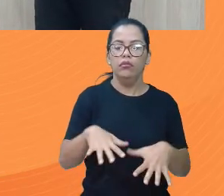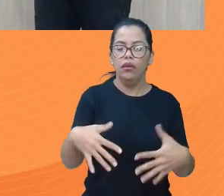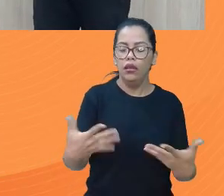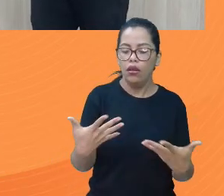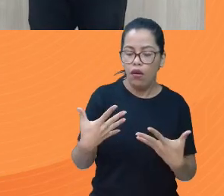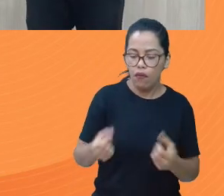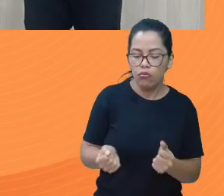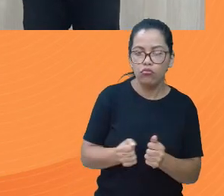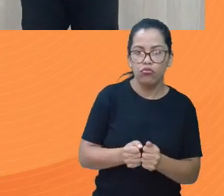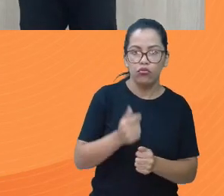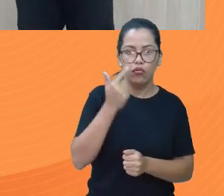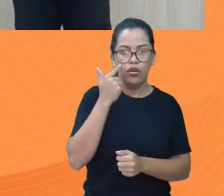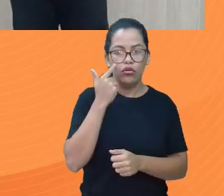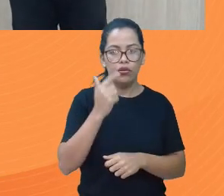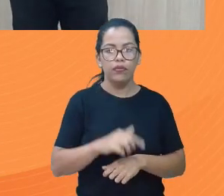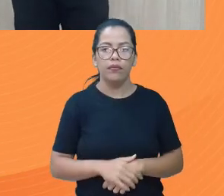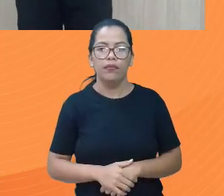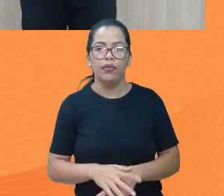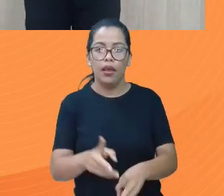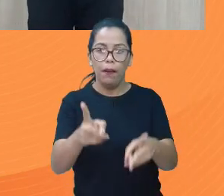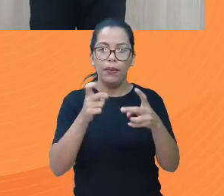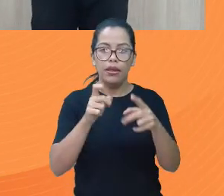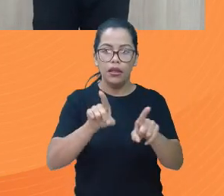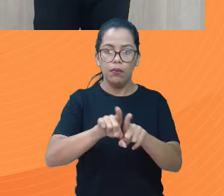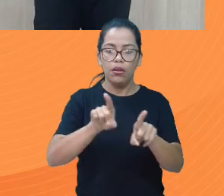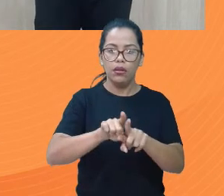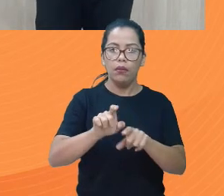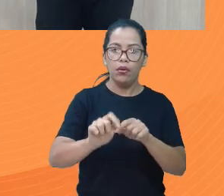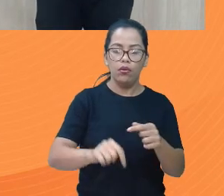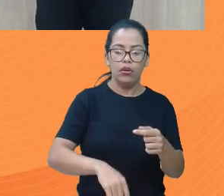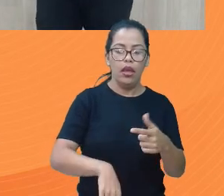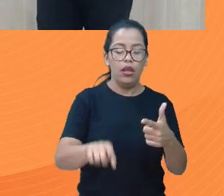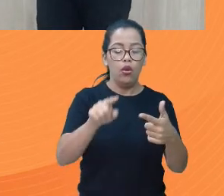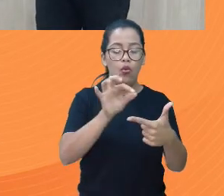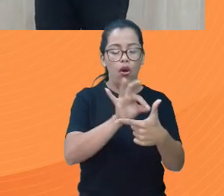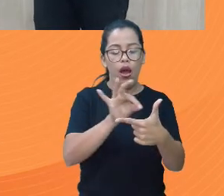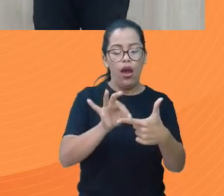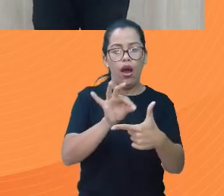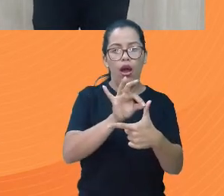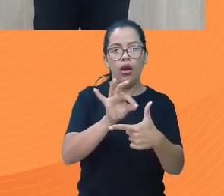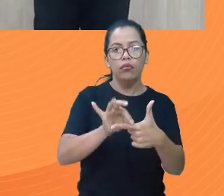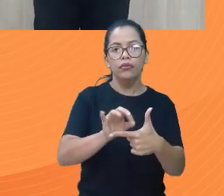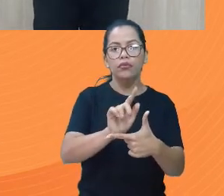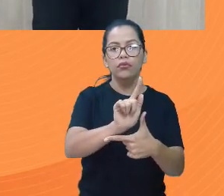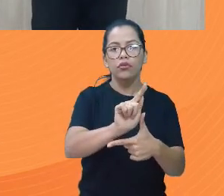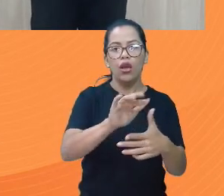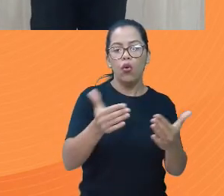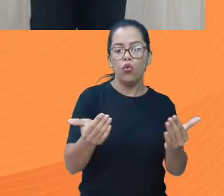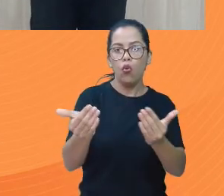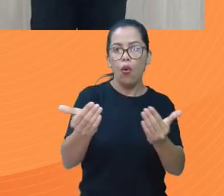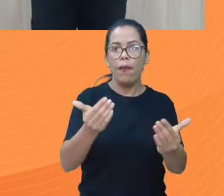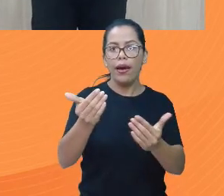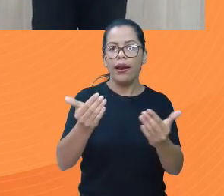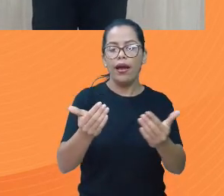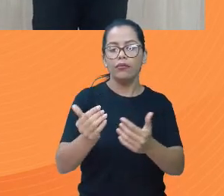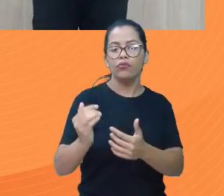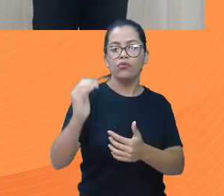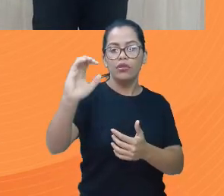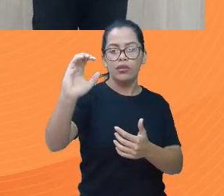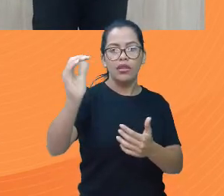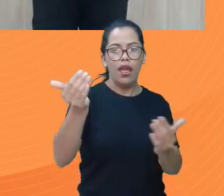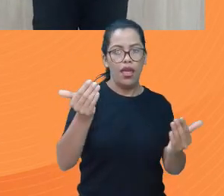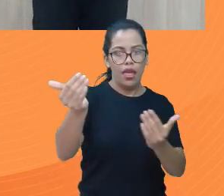ó. Nota também que o ângulo G, comparando com o ângulo C, eles são ângulos